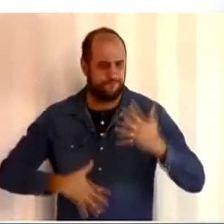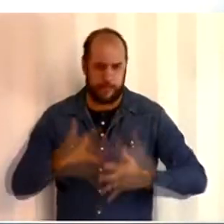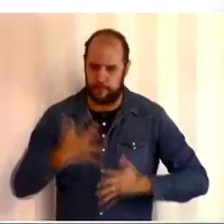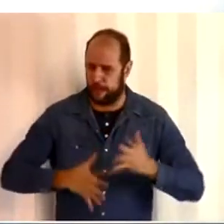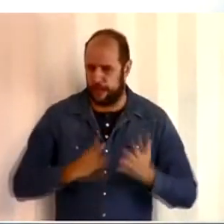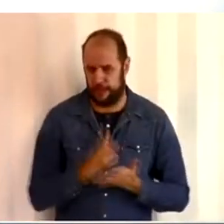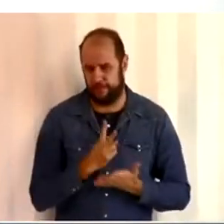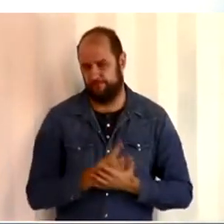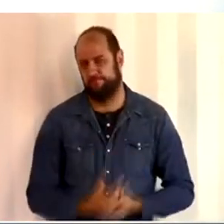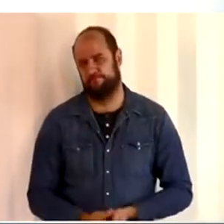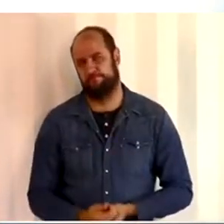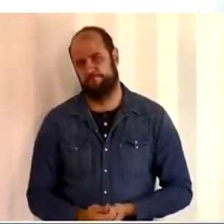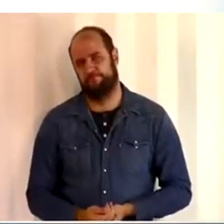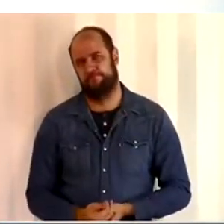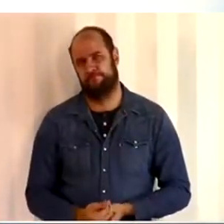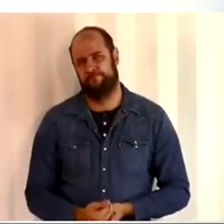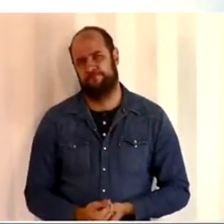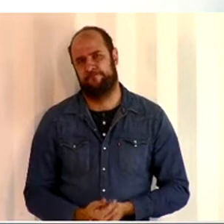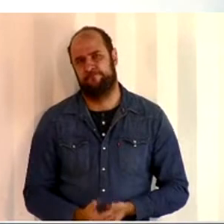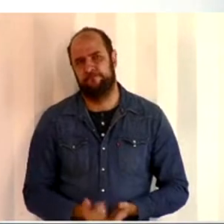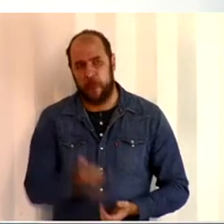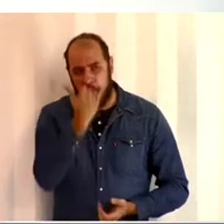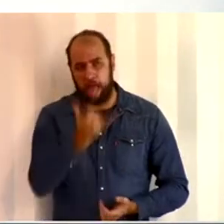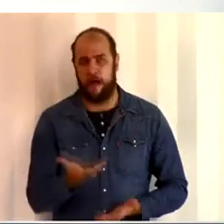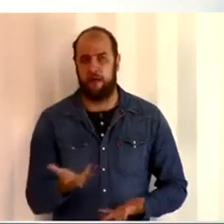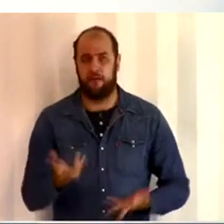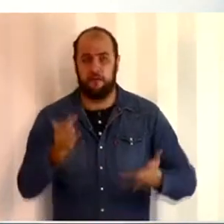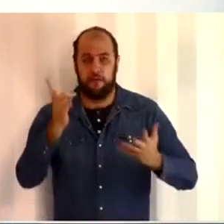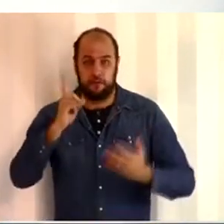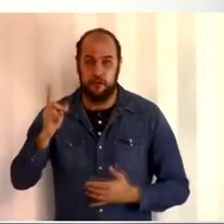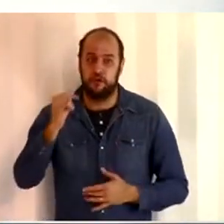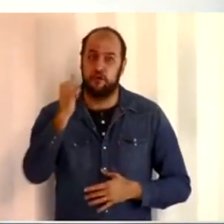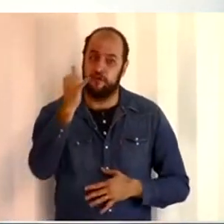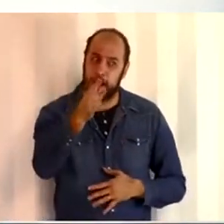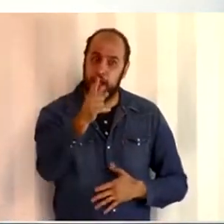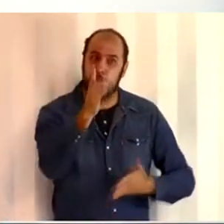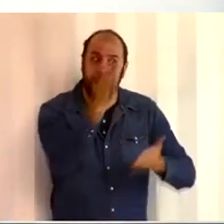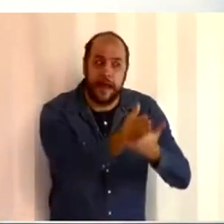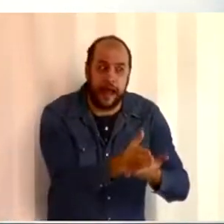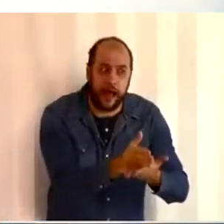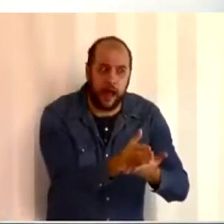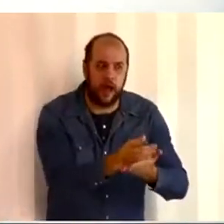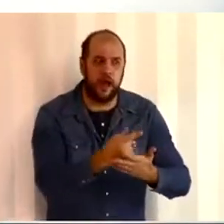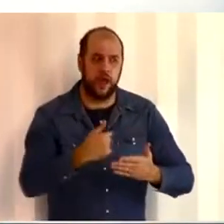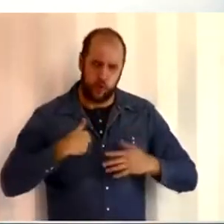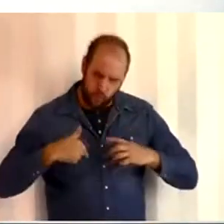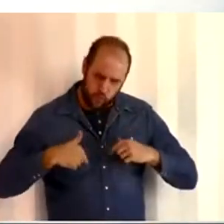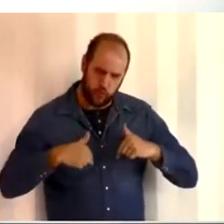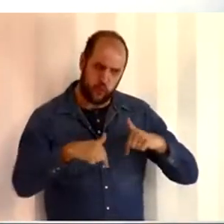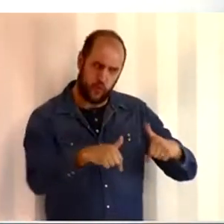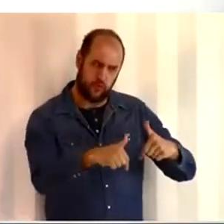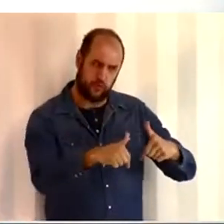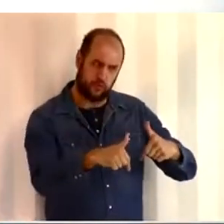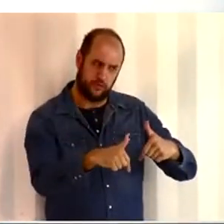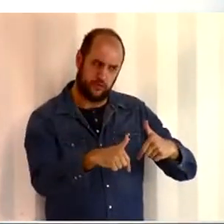direto. Quantas vezes na sua vida Deus falou assim: fique parado, eu pelejarei por